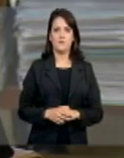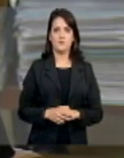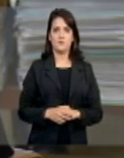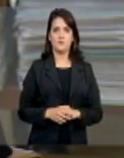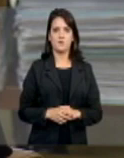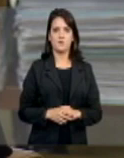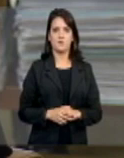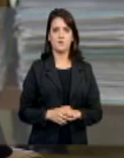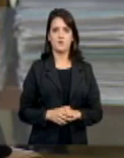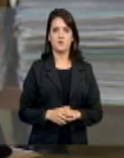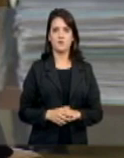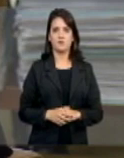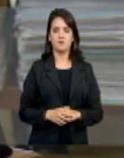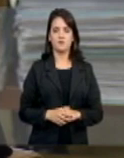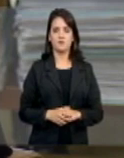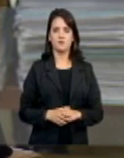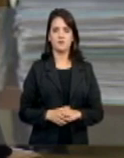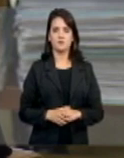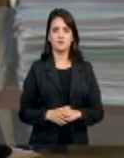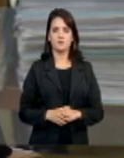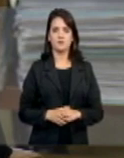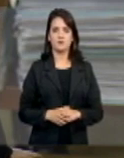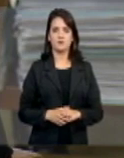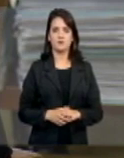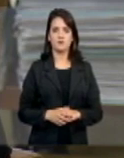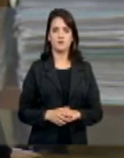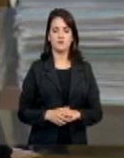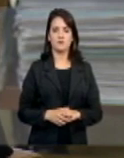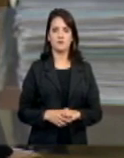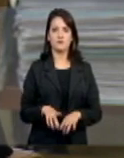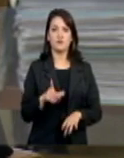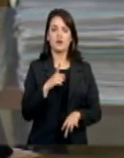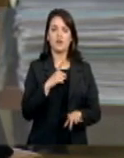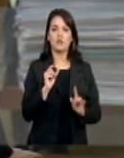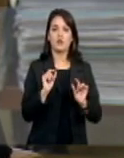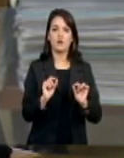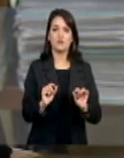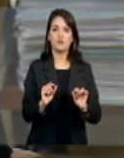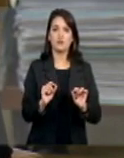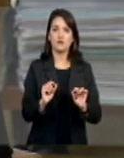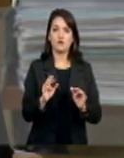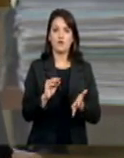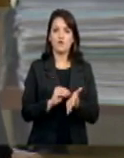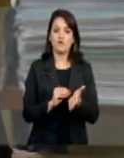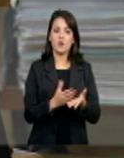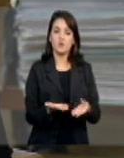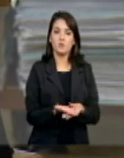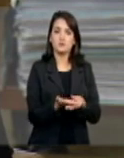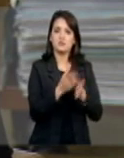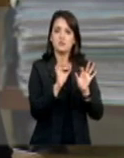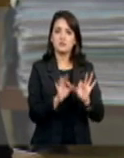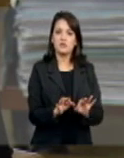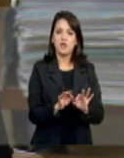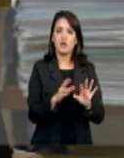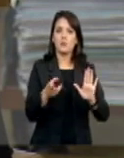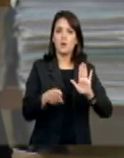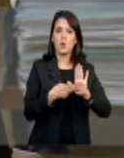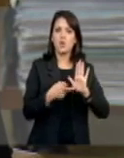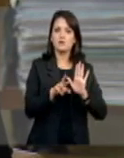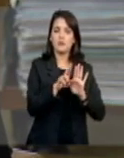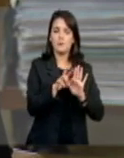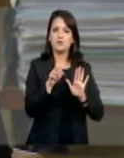houve no caso de inobservância do procedimento adequado para o reconhecimento da repercussão geral da matéria na medida